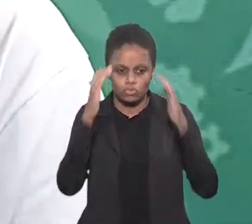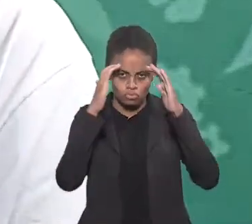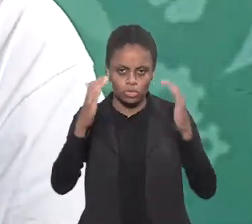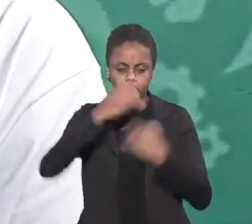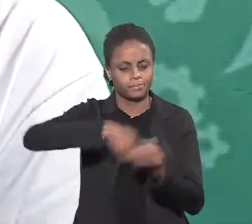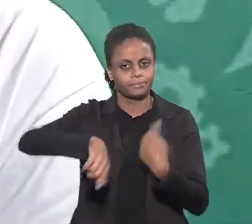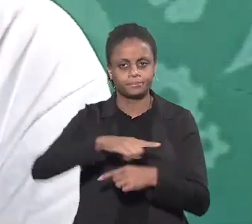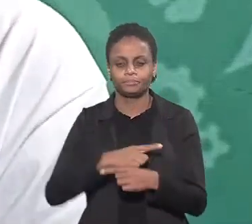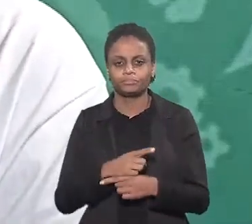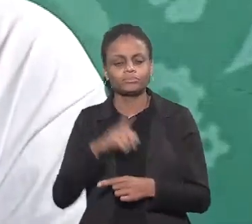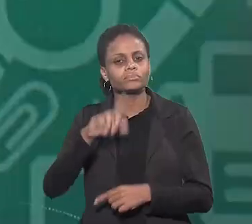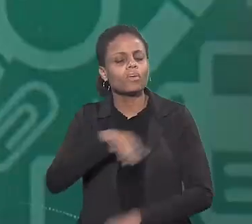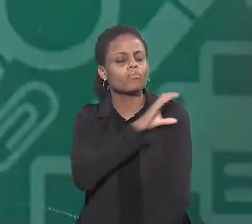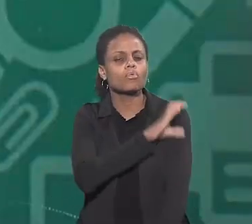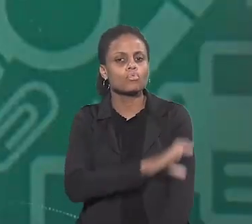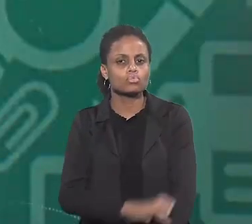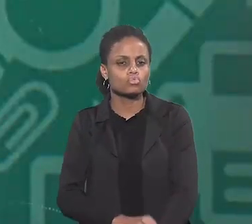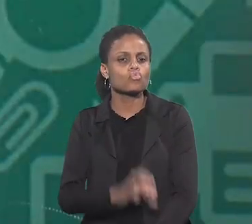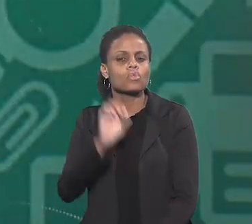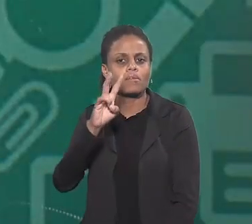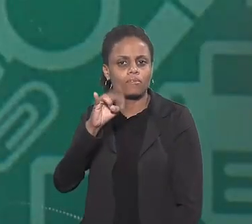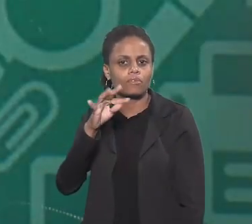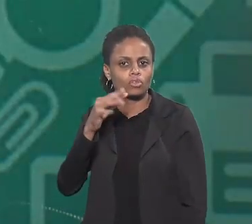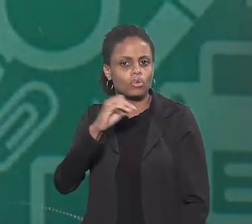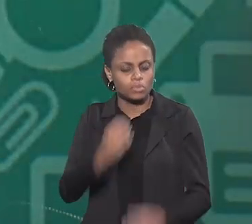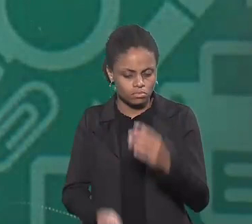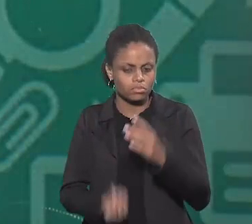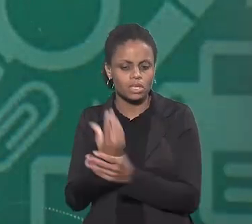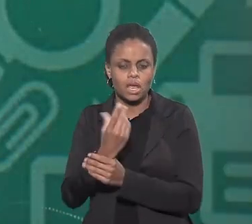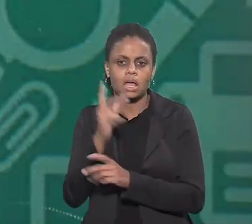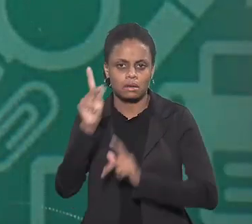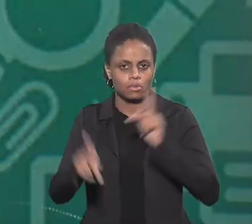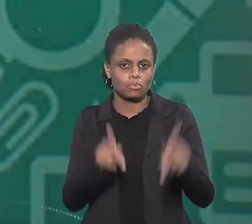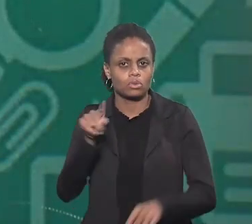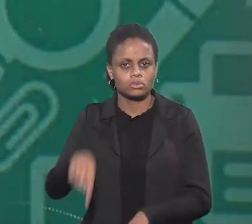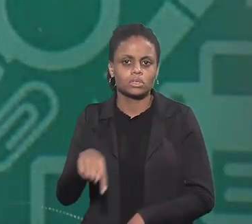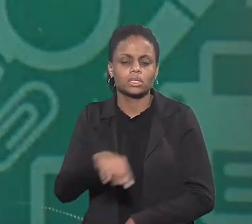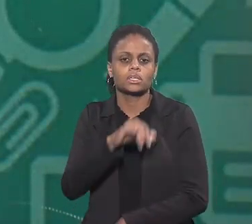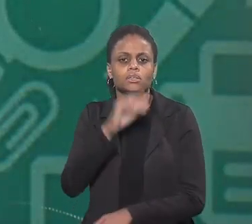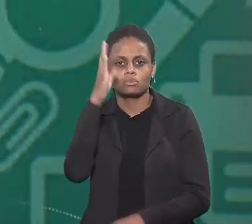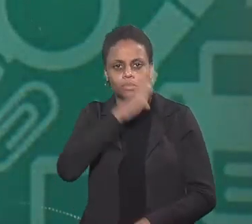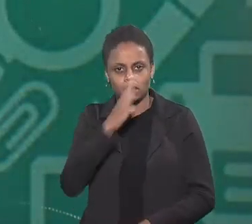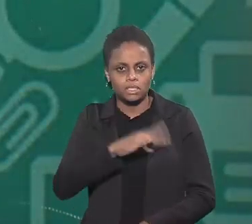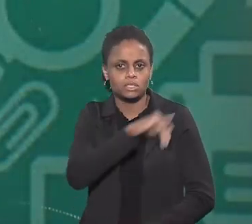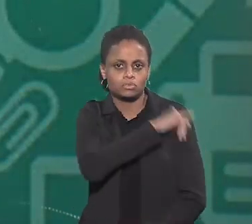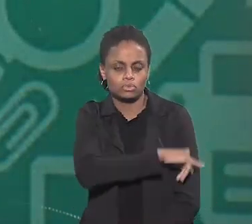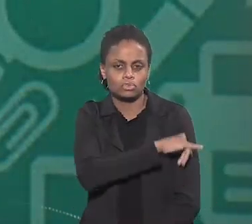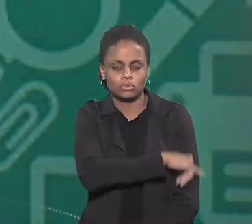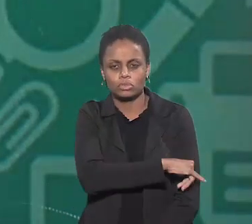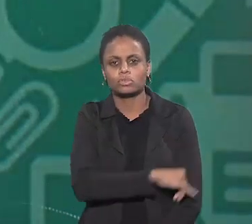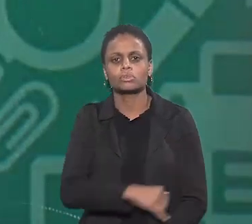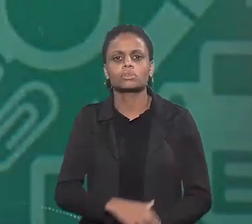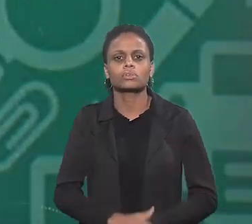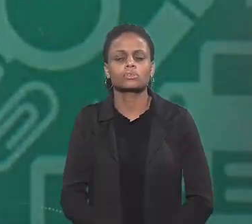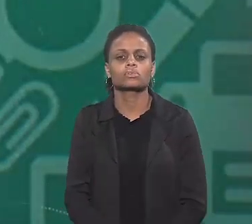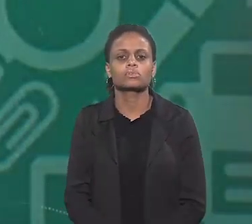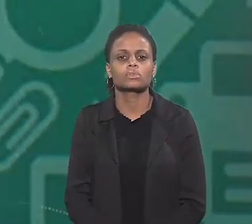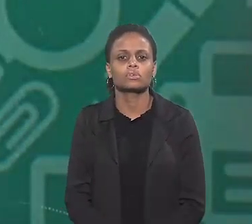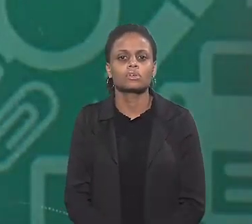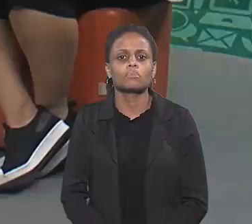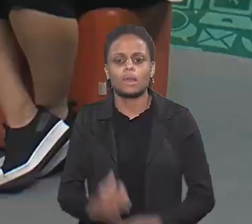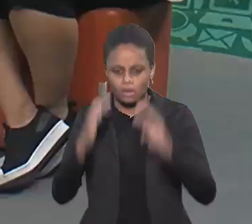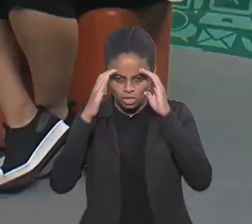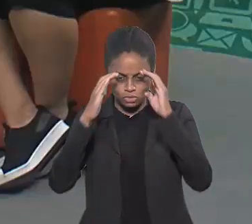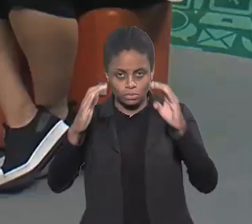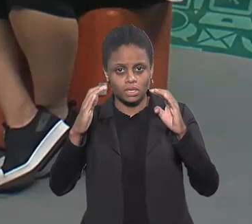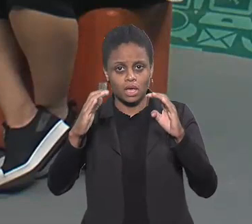e etc. Entendeu? É uma cultura aí, Vitor, que a gente precisa criar, né, na população aqui do Brasil, no Rio de Janeiro,